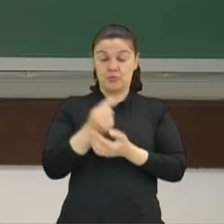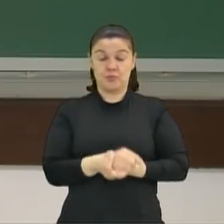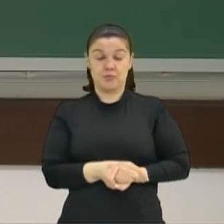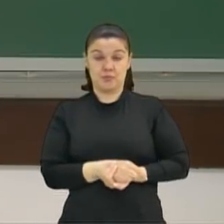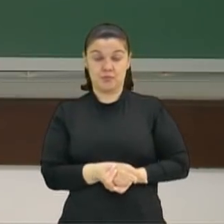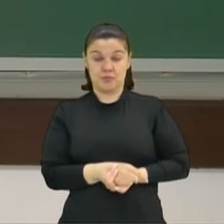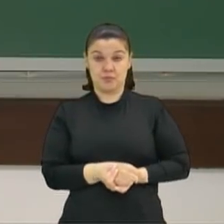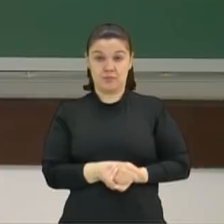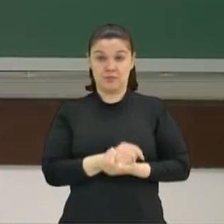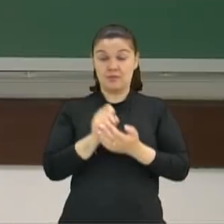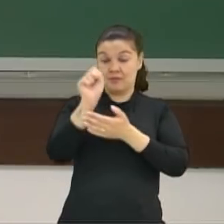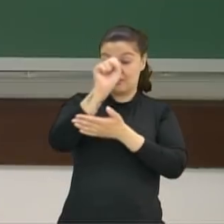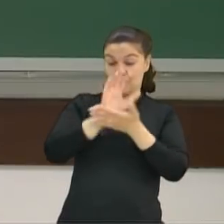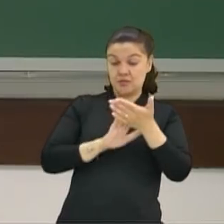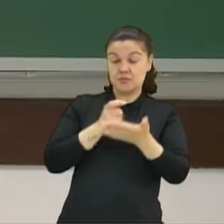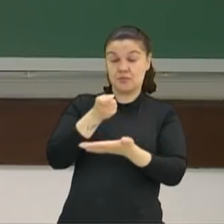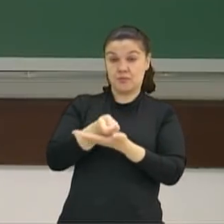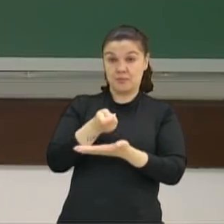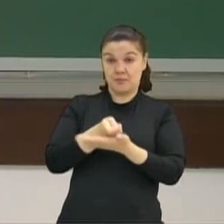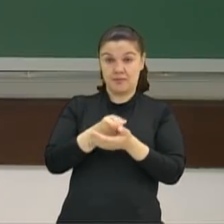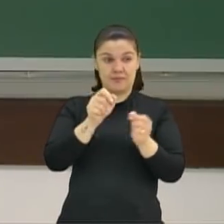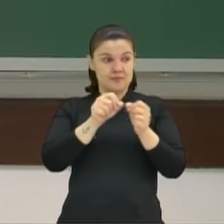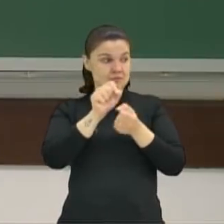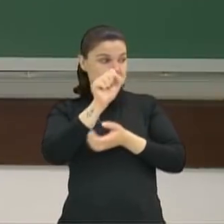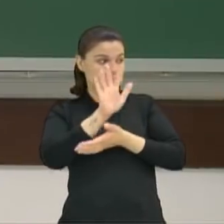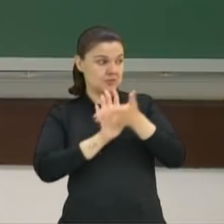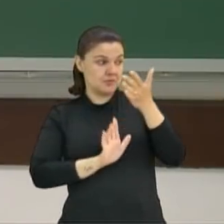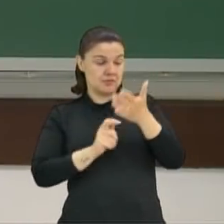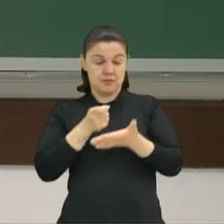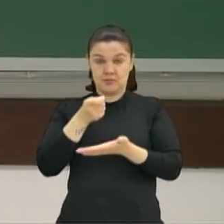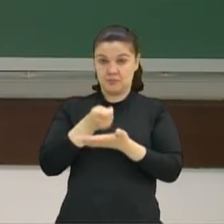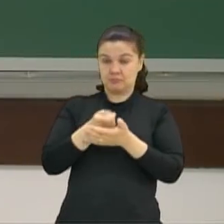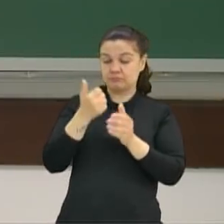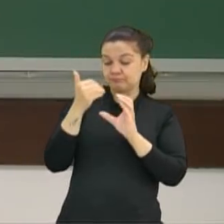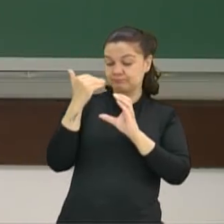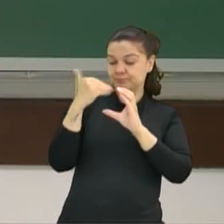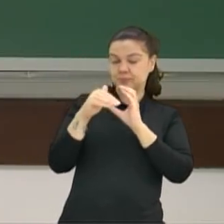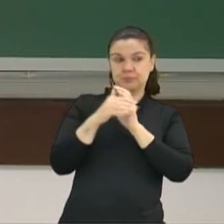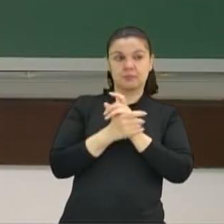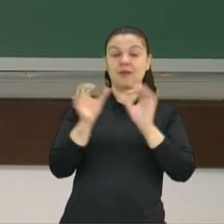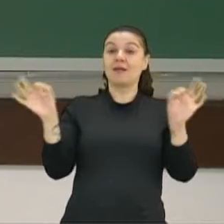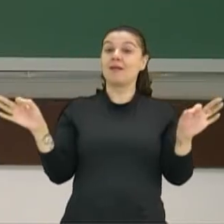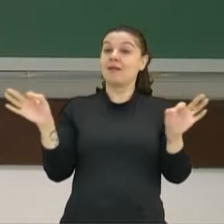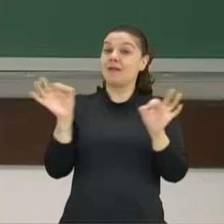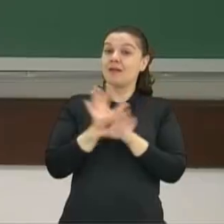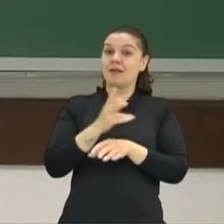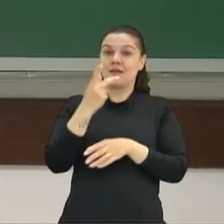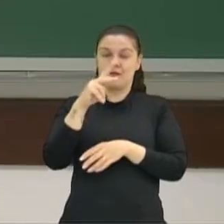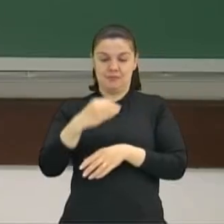1, atividade obrigatória, realizar a atividade e enviar. Pronto, a